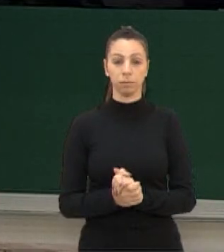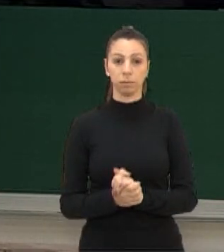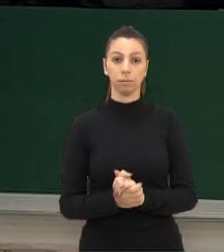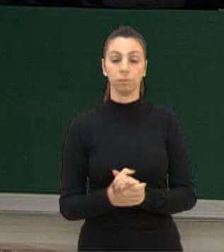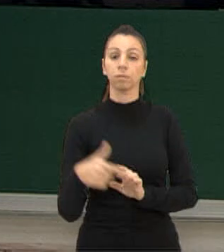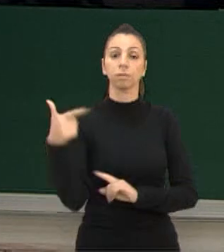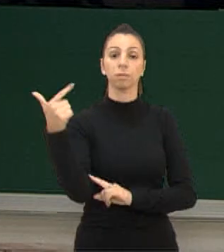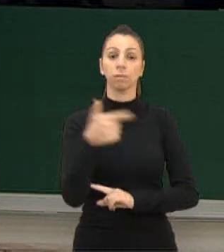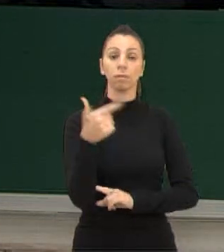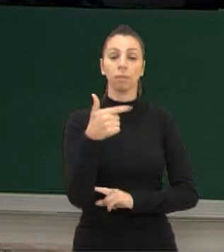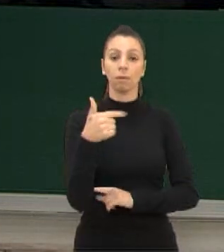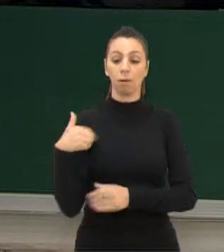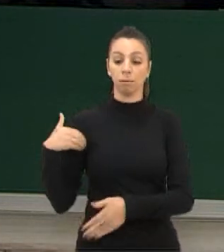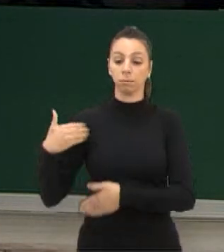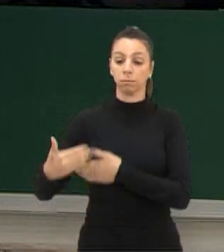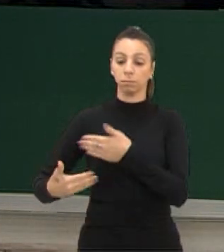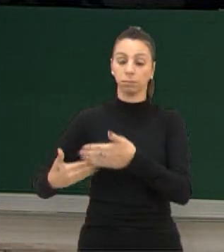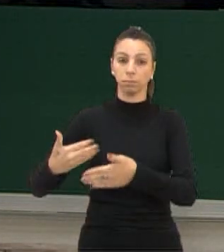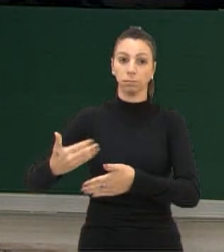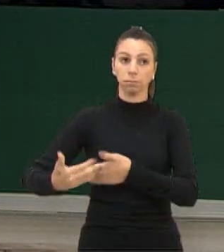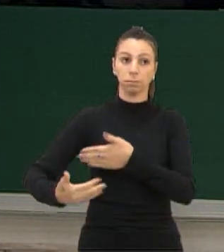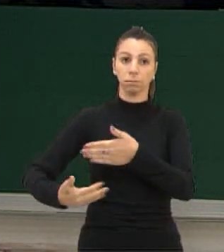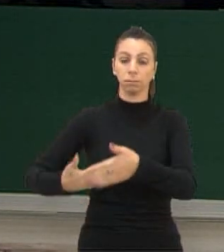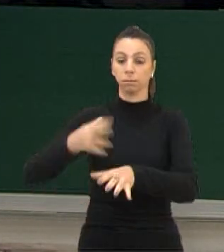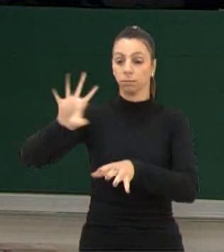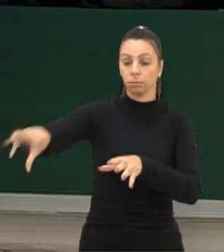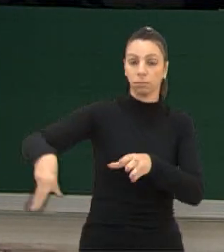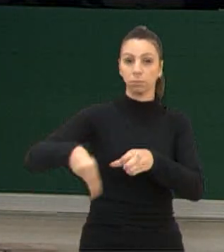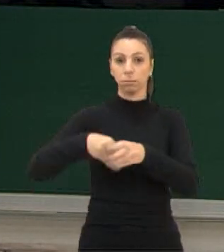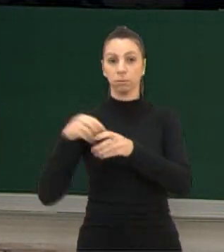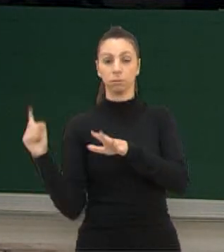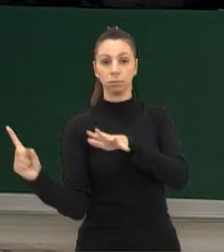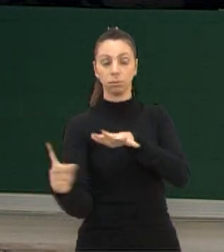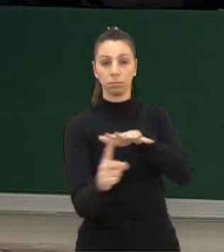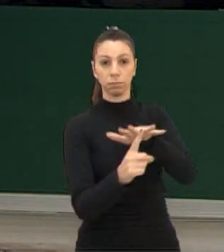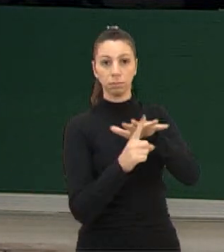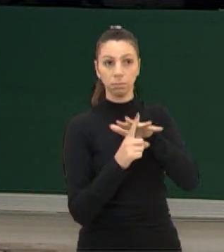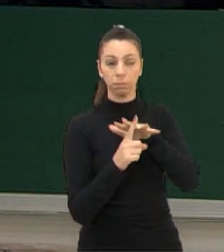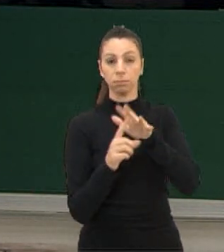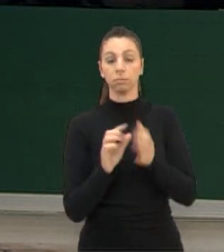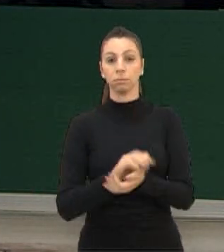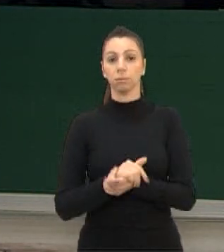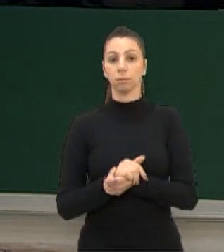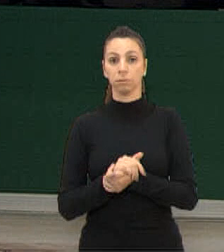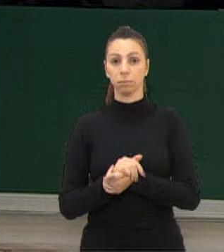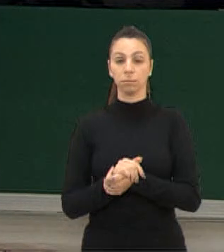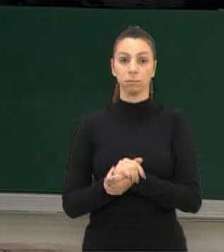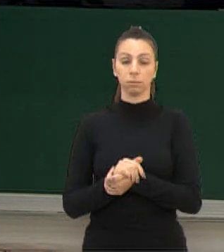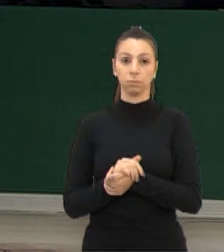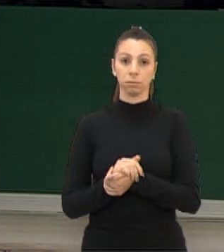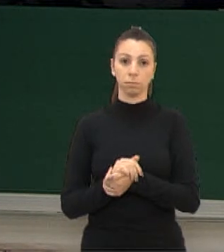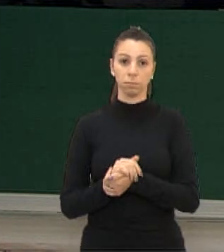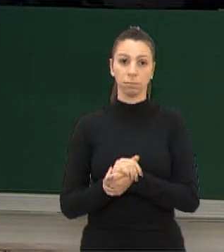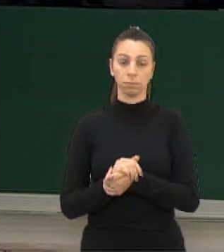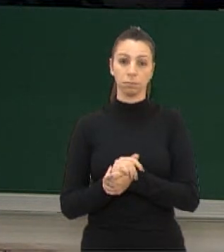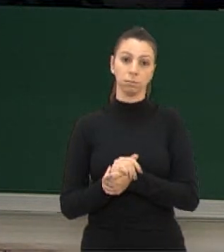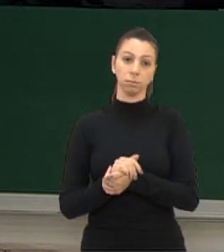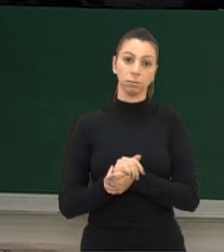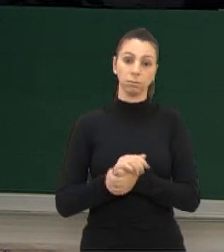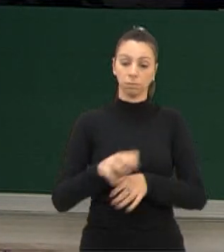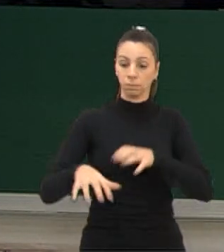secundária, é um processo subsequente que introduz o indivíduo já socializado em novos setores do mundo,